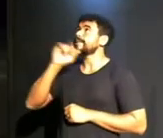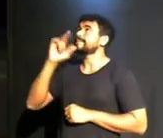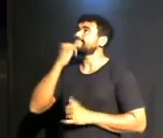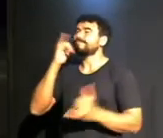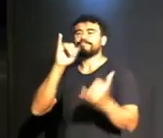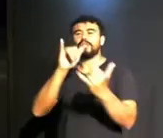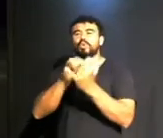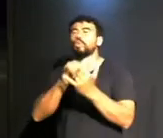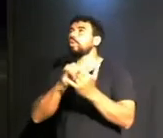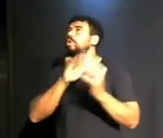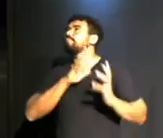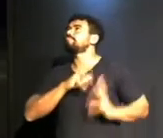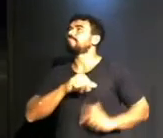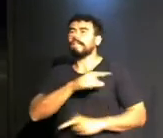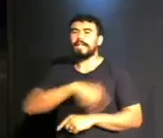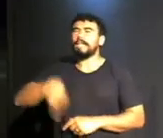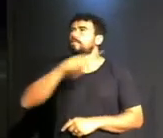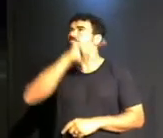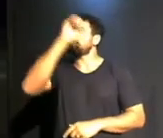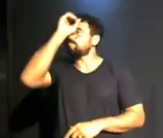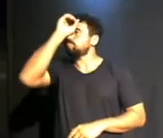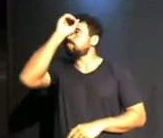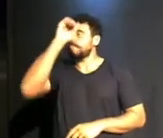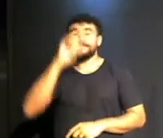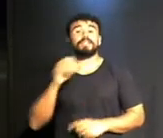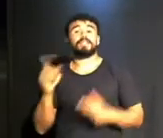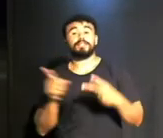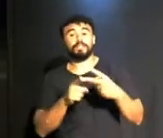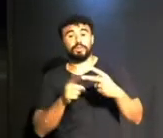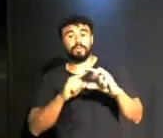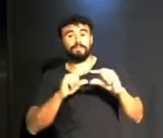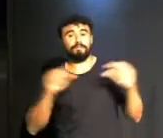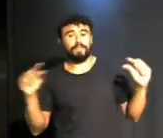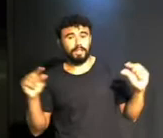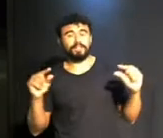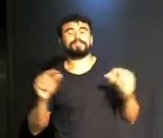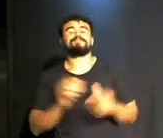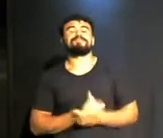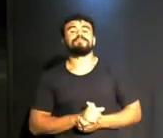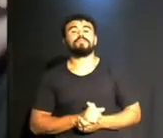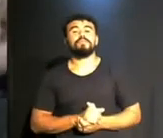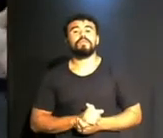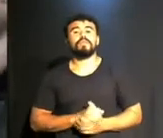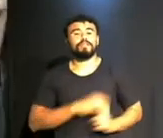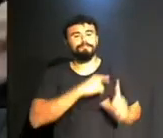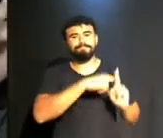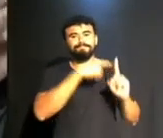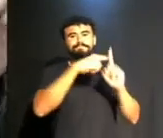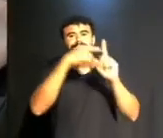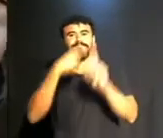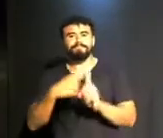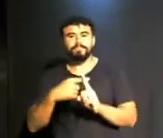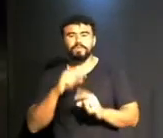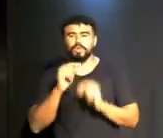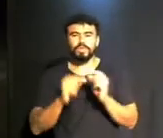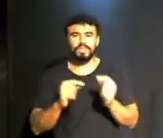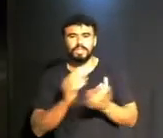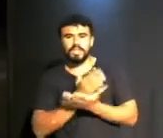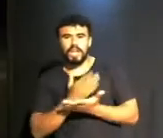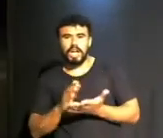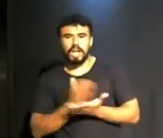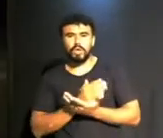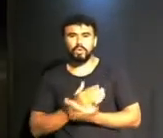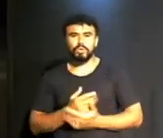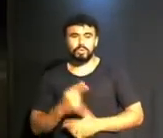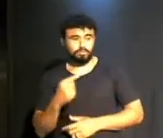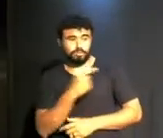fazem com a palavra de perdão a sua segunda palavra ali no Gólgota tendo alguns assassinos